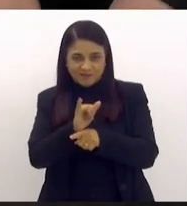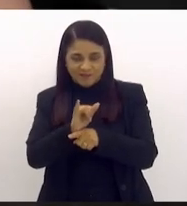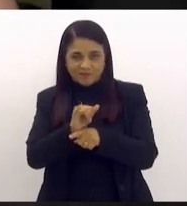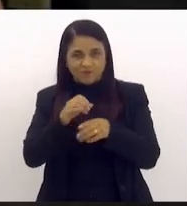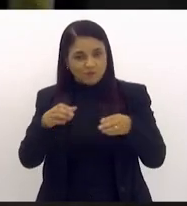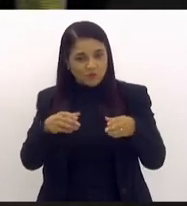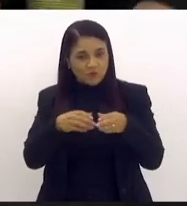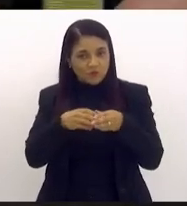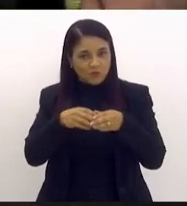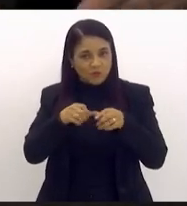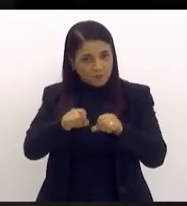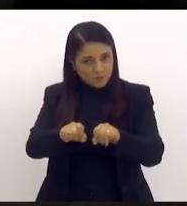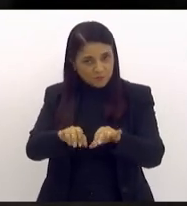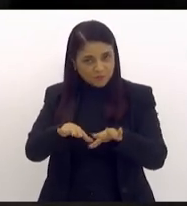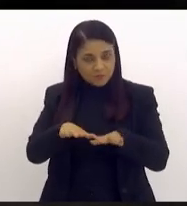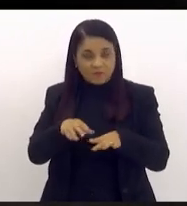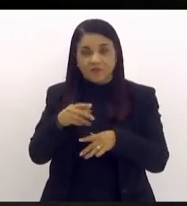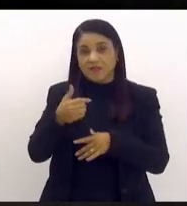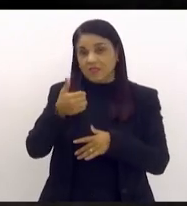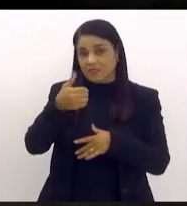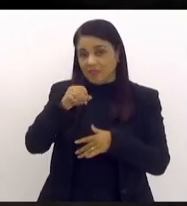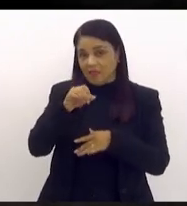parlamentar um vídeo de 10